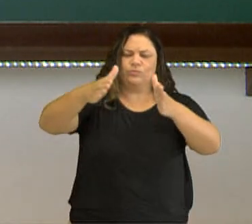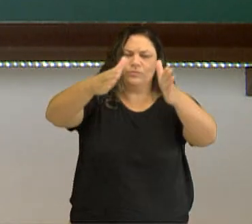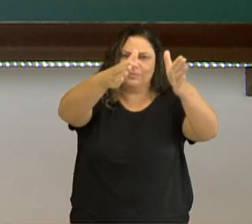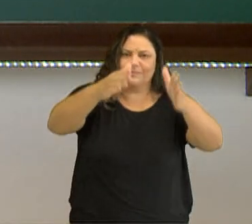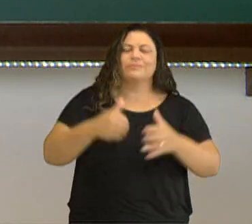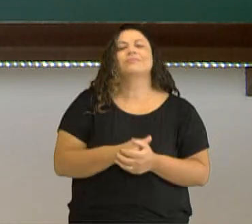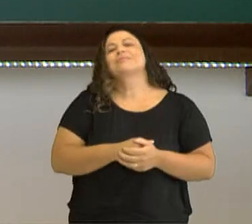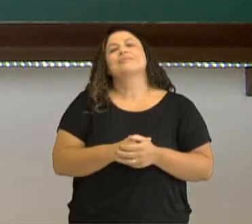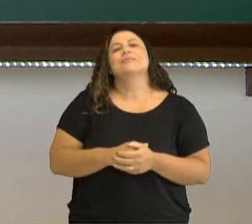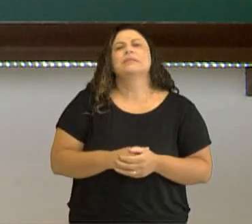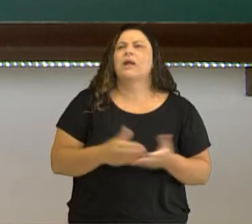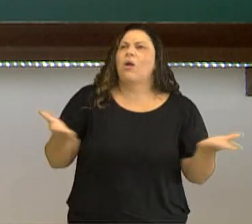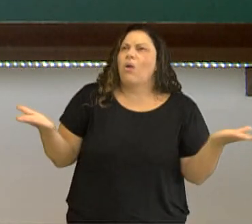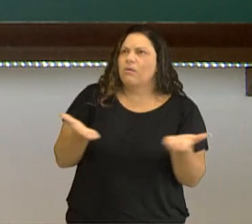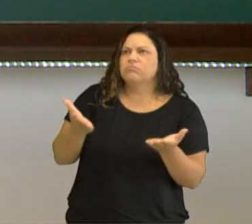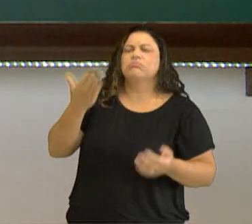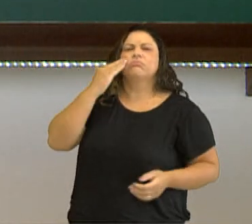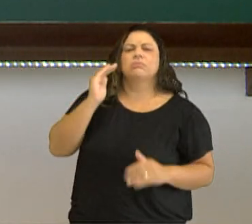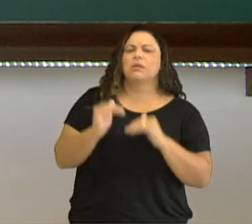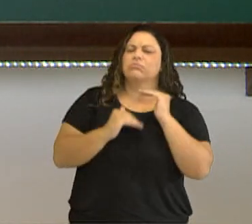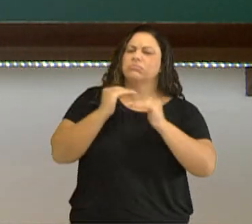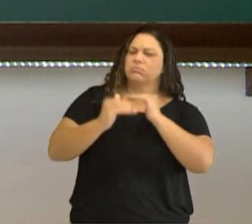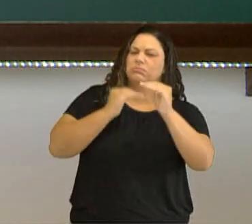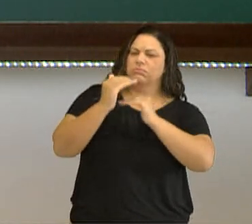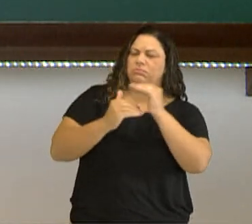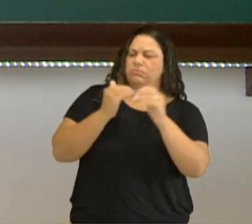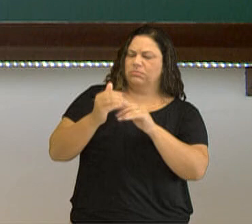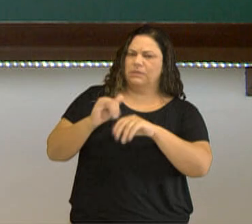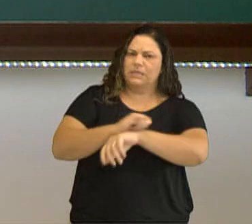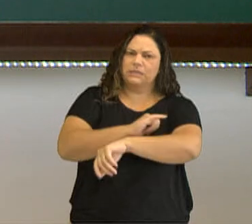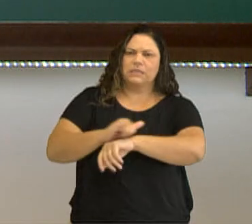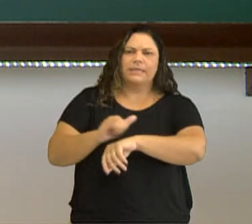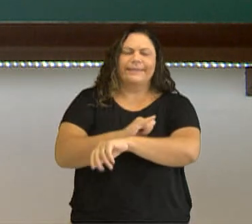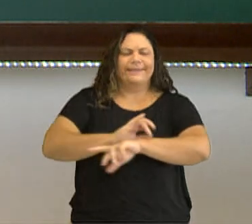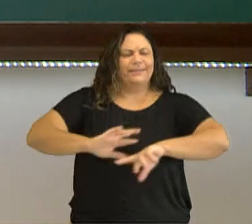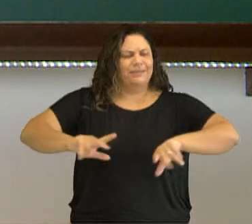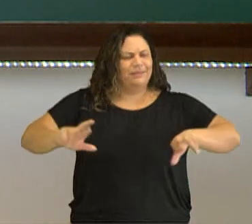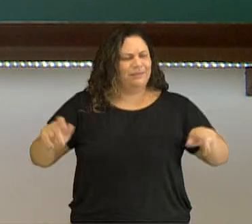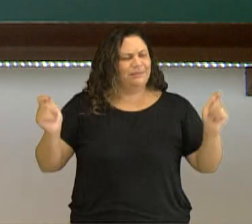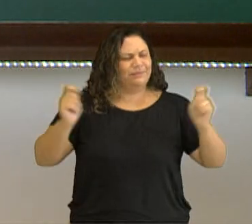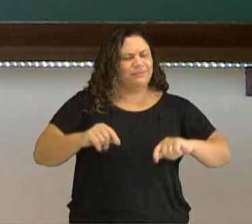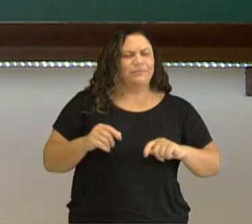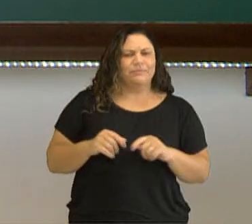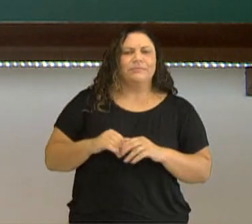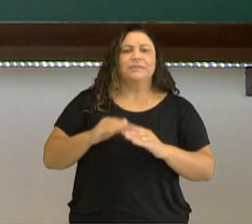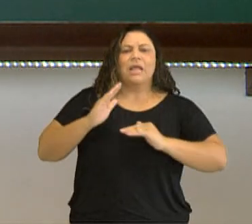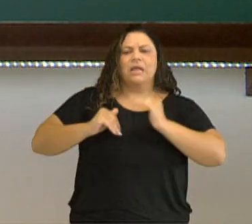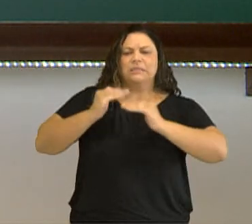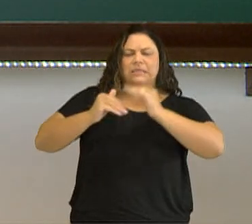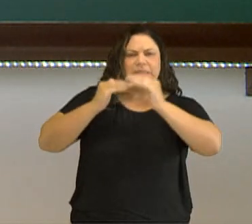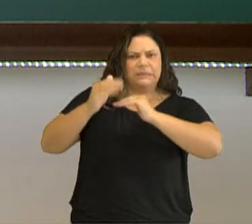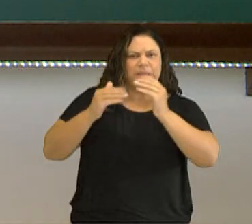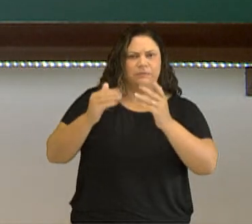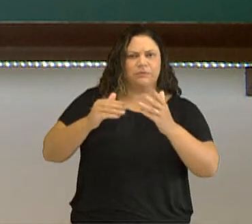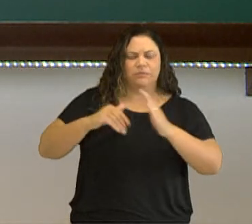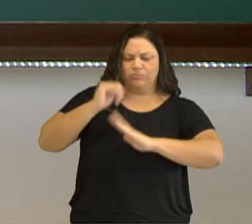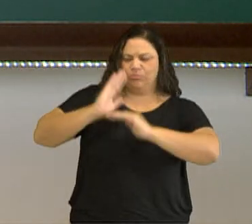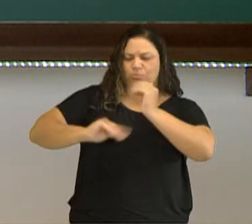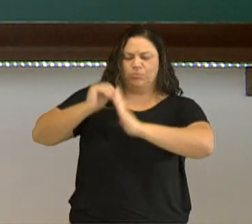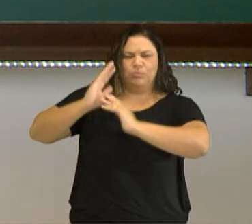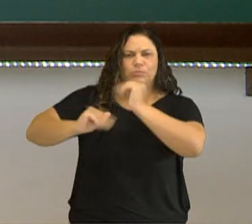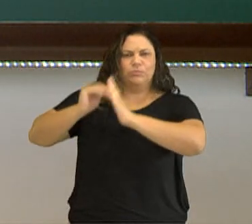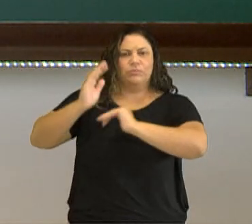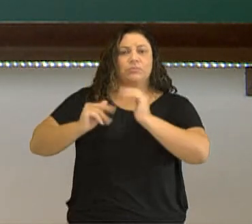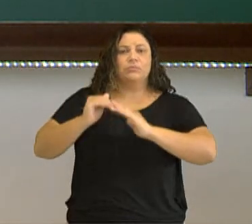gente entende esse desenvolvimento da técnica, né? Esse desenvolvimento aí das construções, né? O desenvolvimento